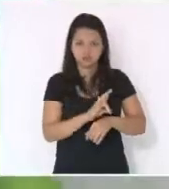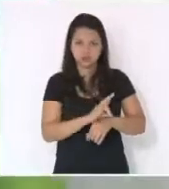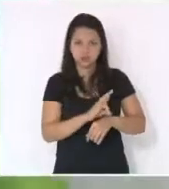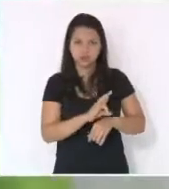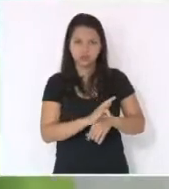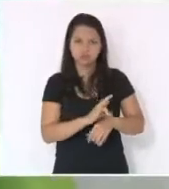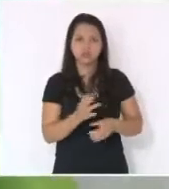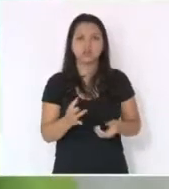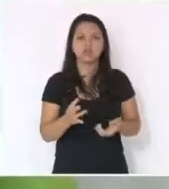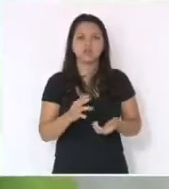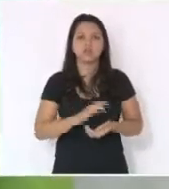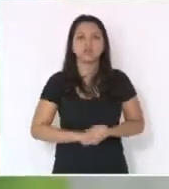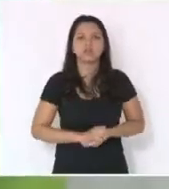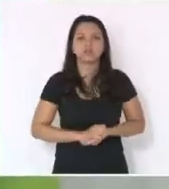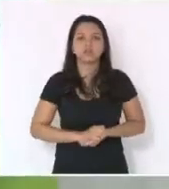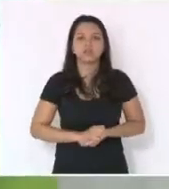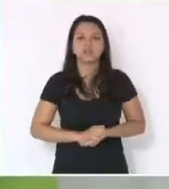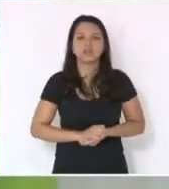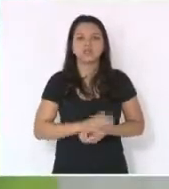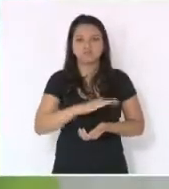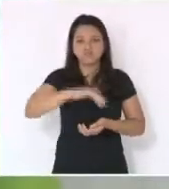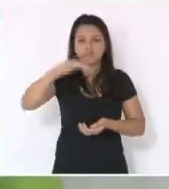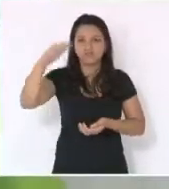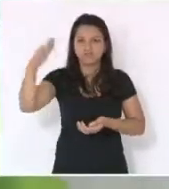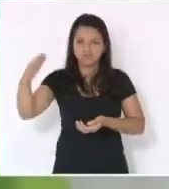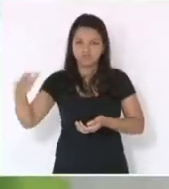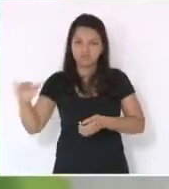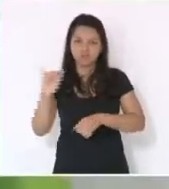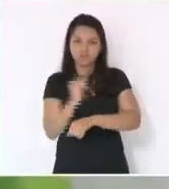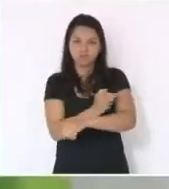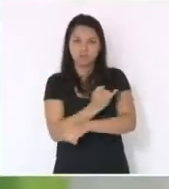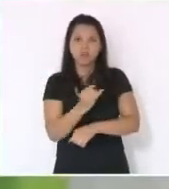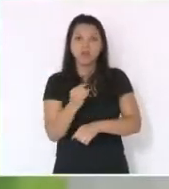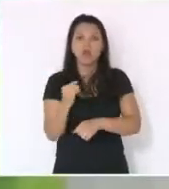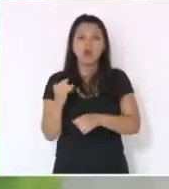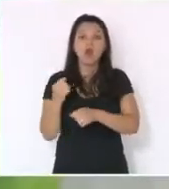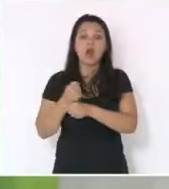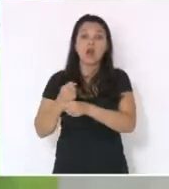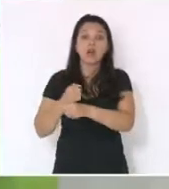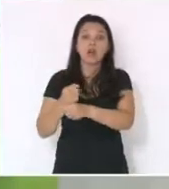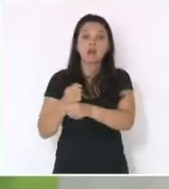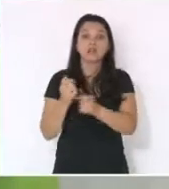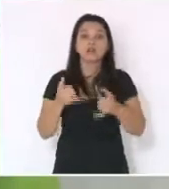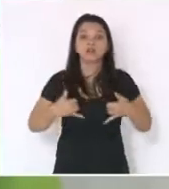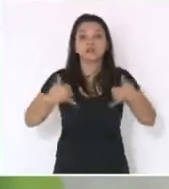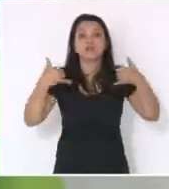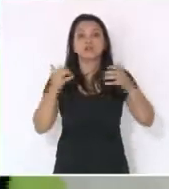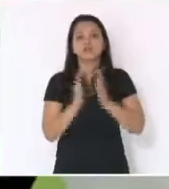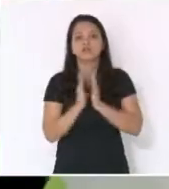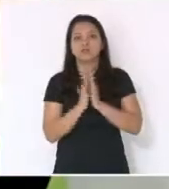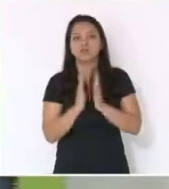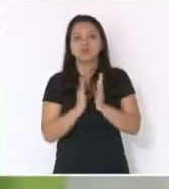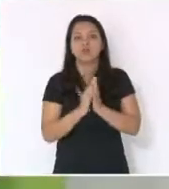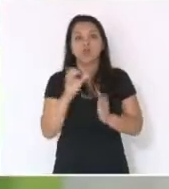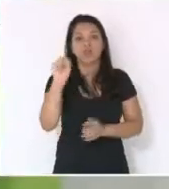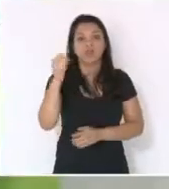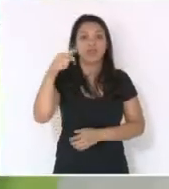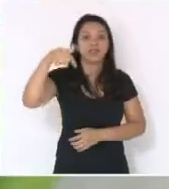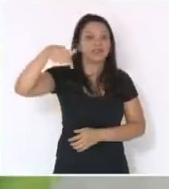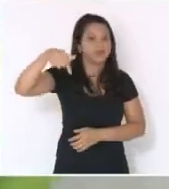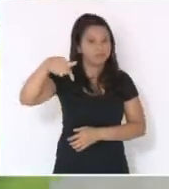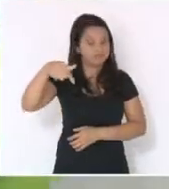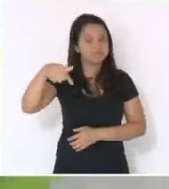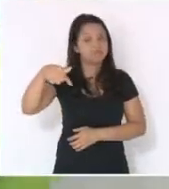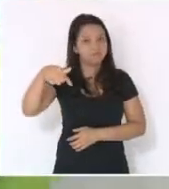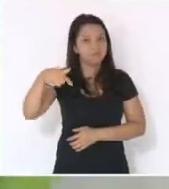Itajaí, está comemorando 87 anos nesse final de semana. Convido a todos que